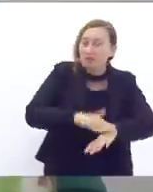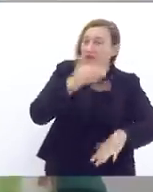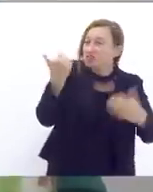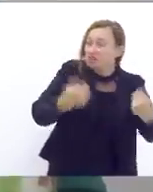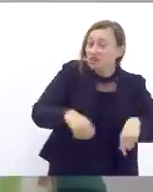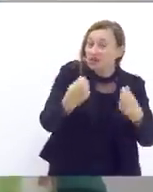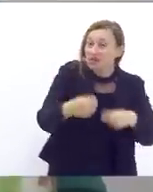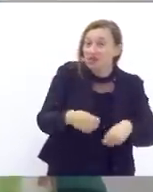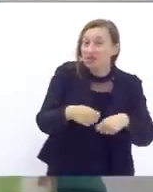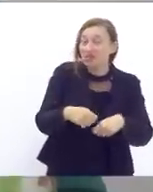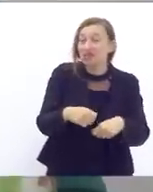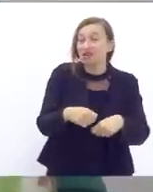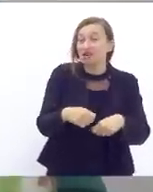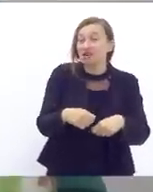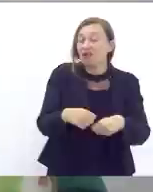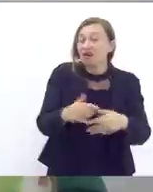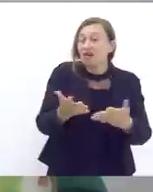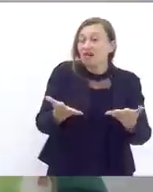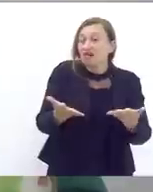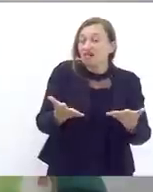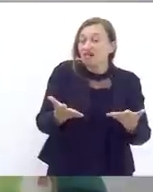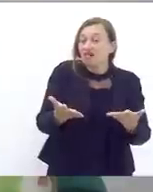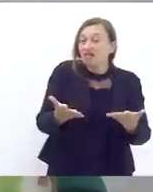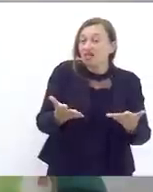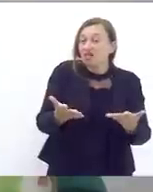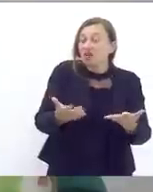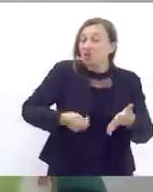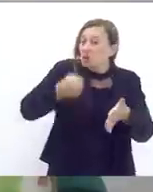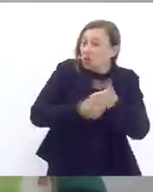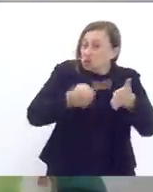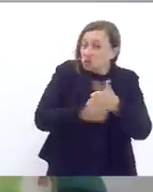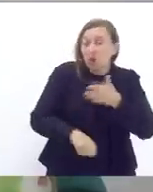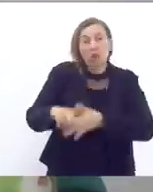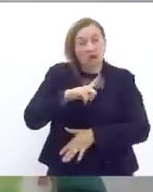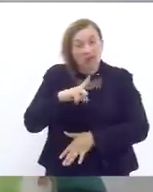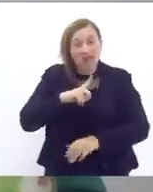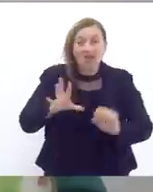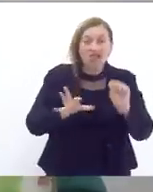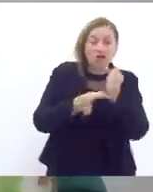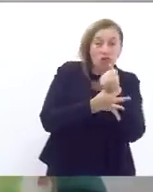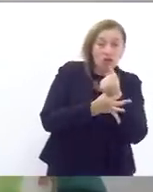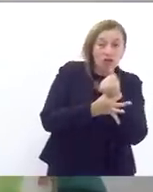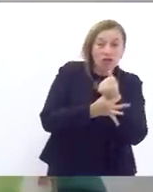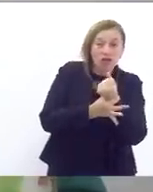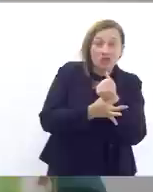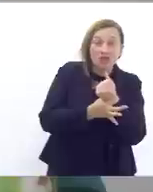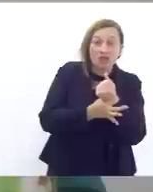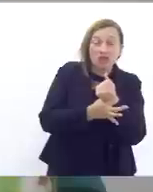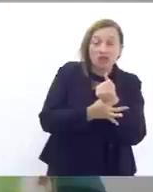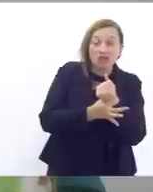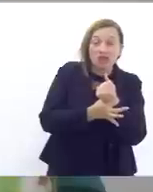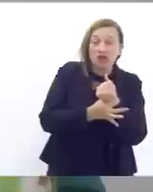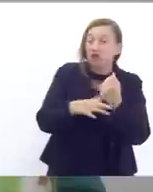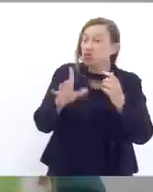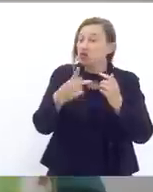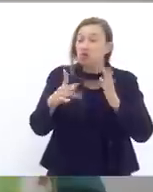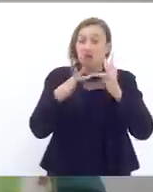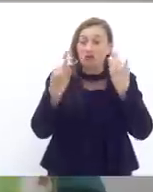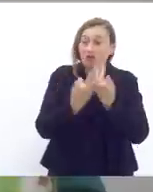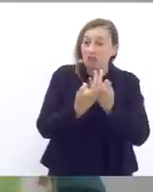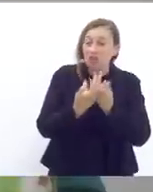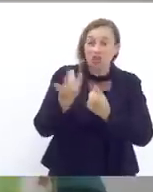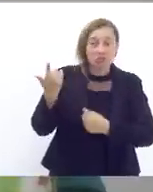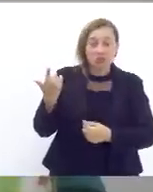precisa aquilo por aquele que ele tanto lutou para garantir a segurança de seus dependentes sua família nós